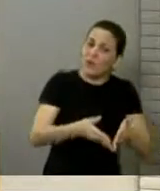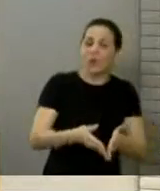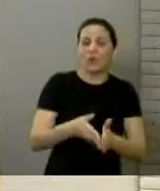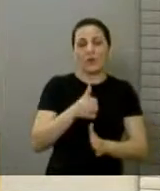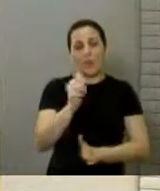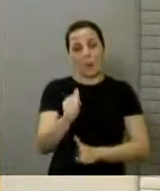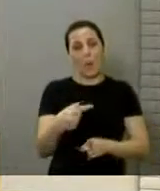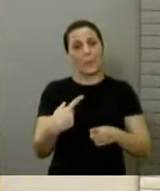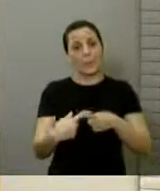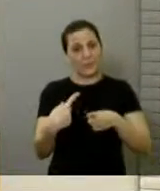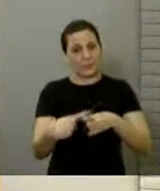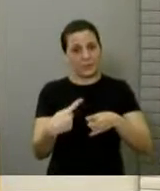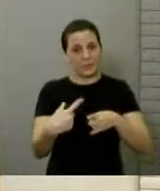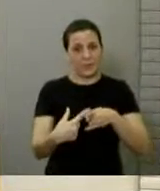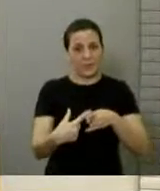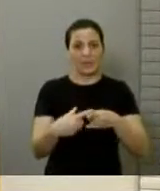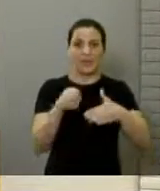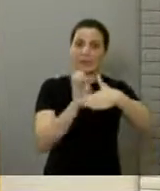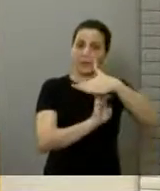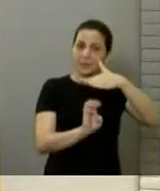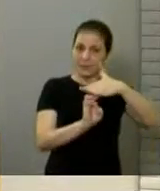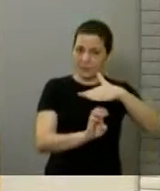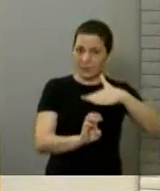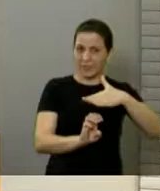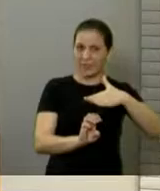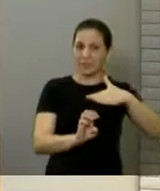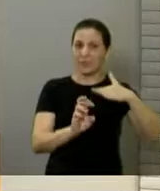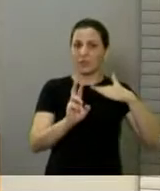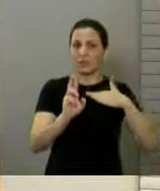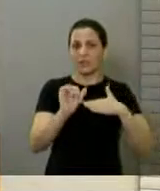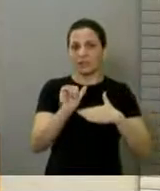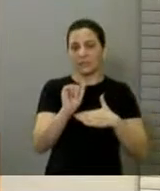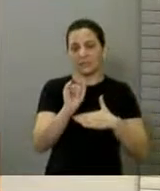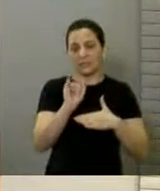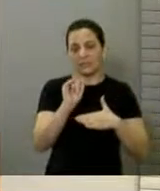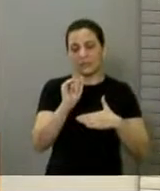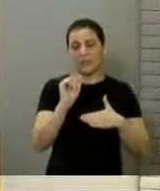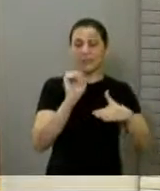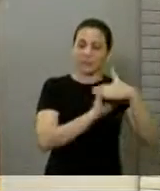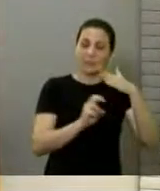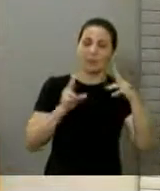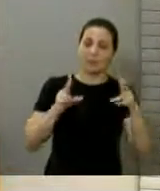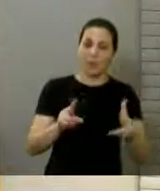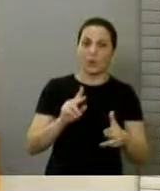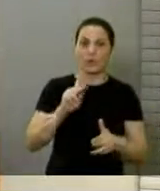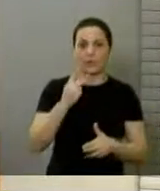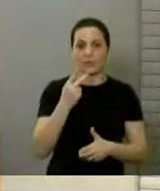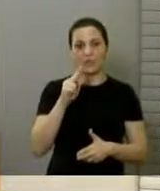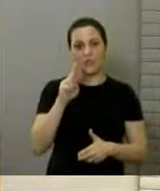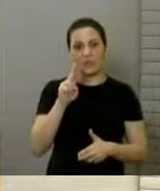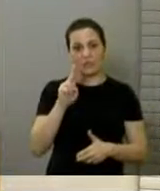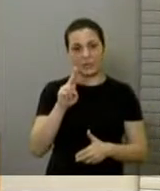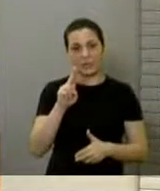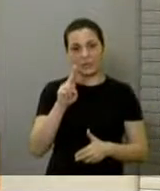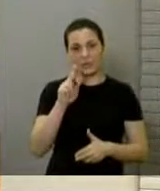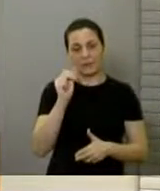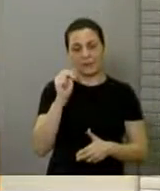que será que empresas do porte de uma Hyundai, que qualquer município no Brasil gostaria